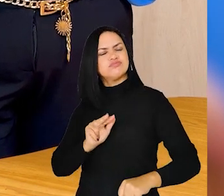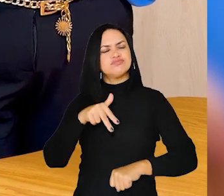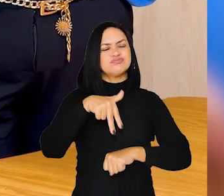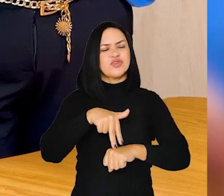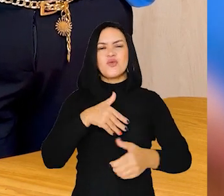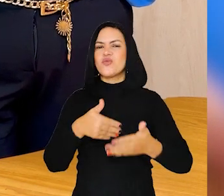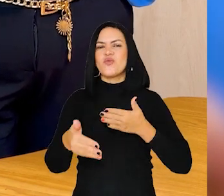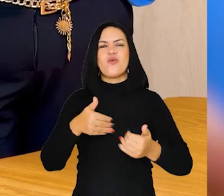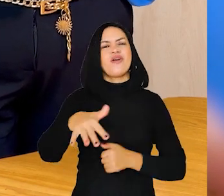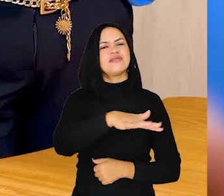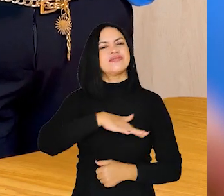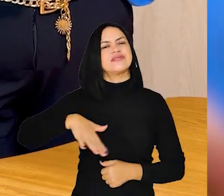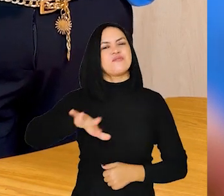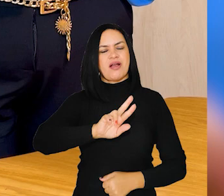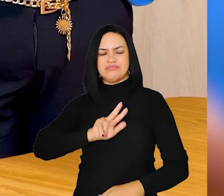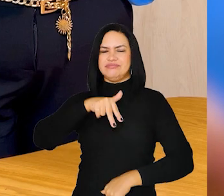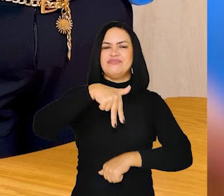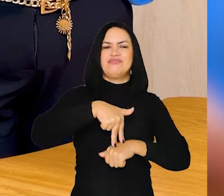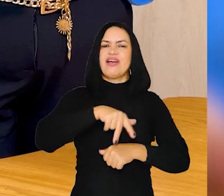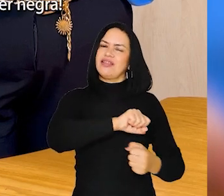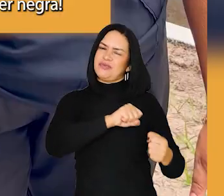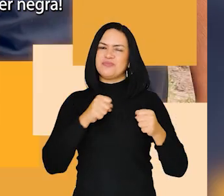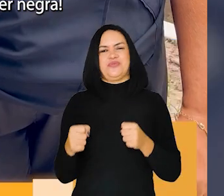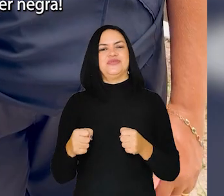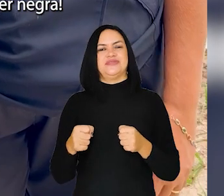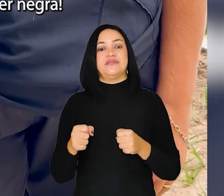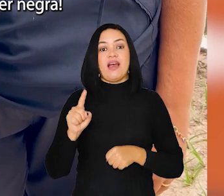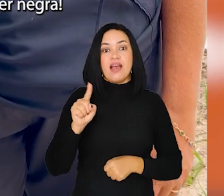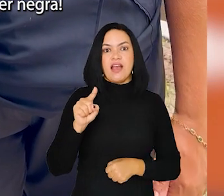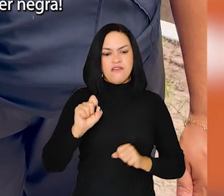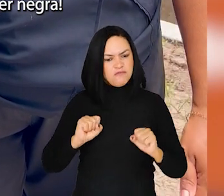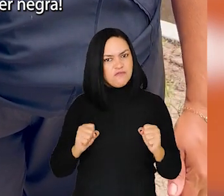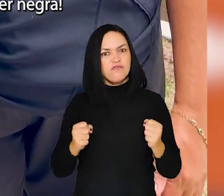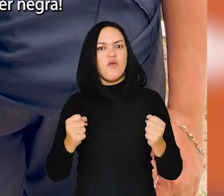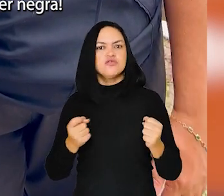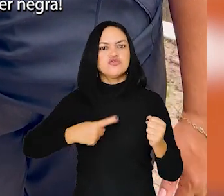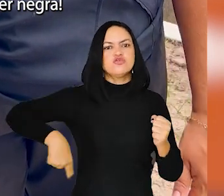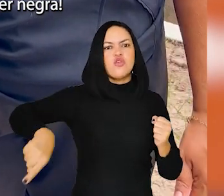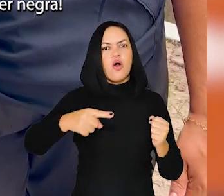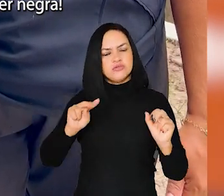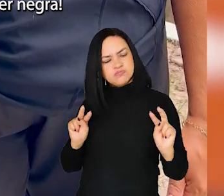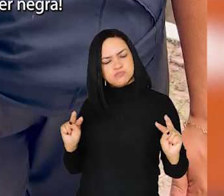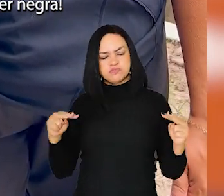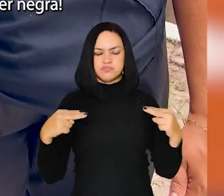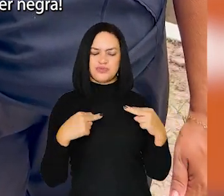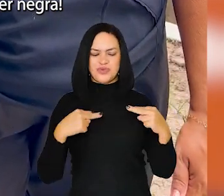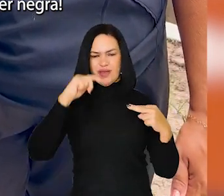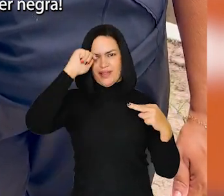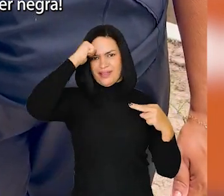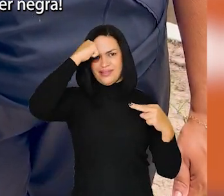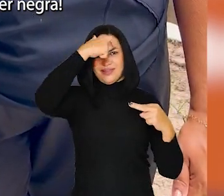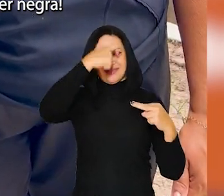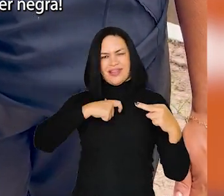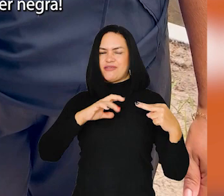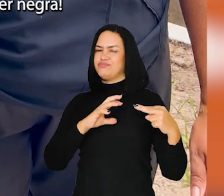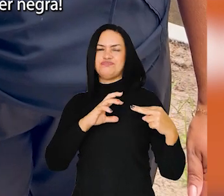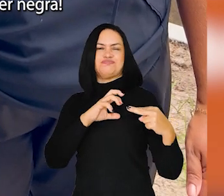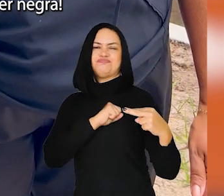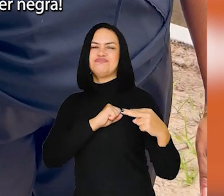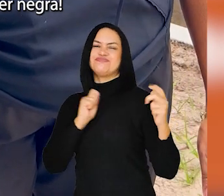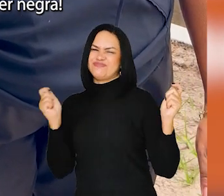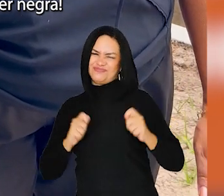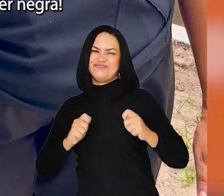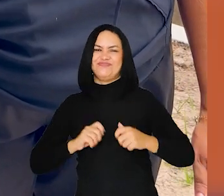ocupar qualquer espaço de fala e poder. É fortalecedor quando nos reconhecemos e nos amamos